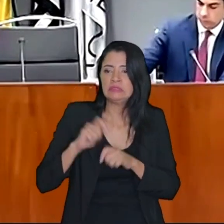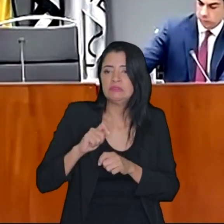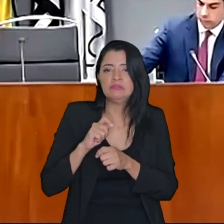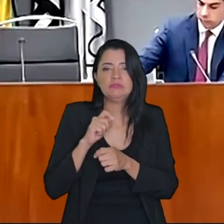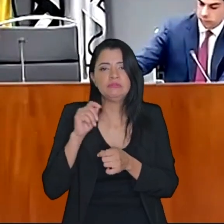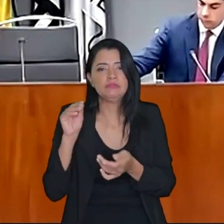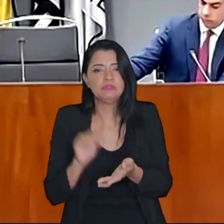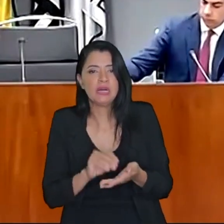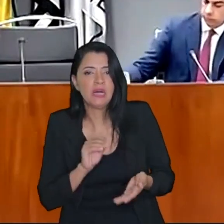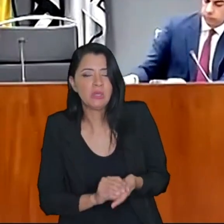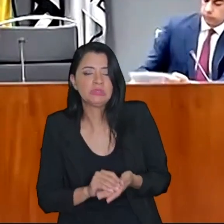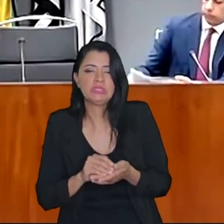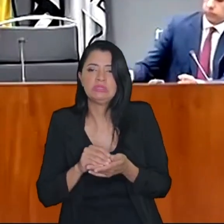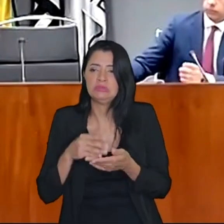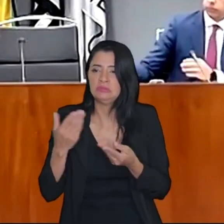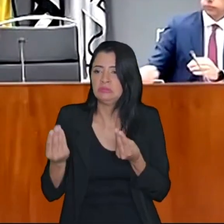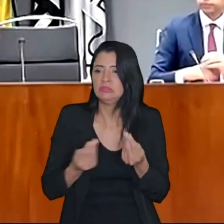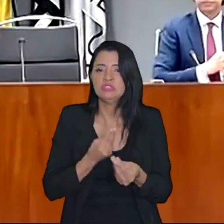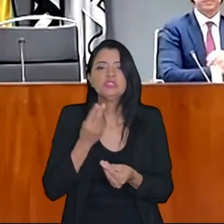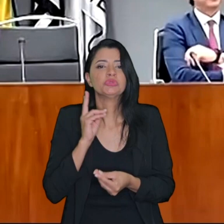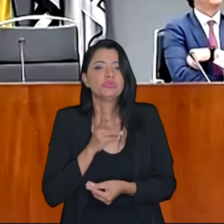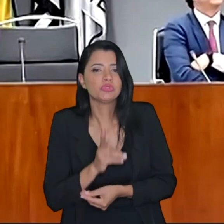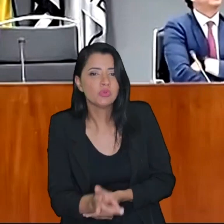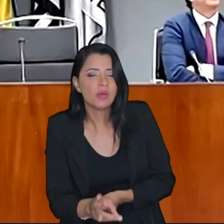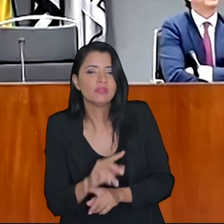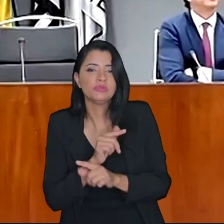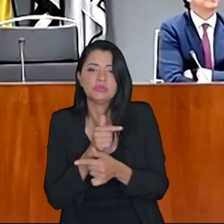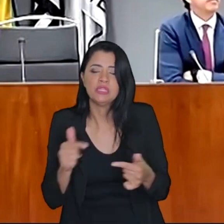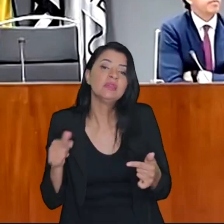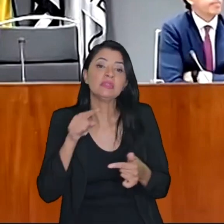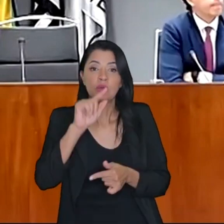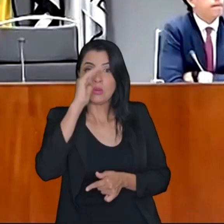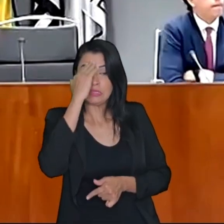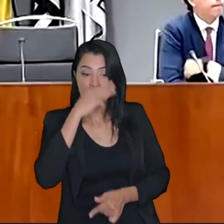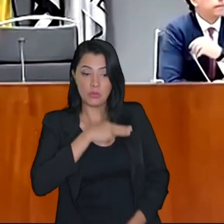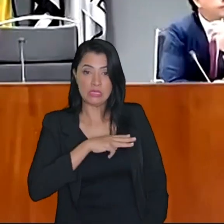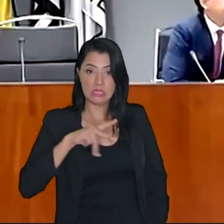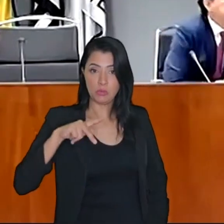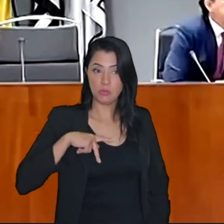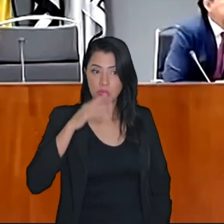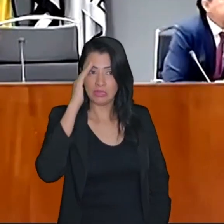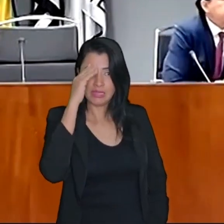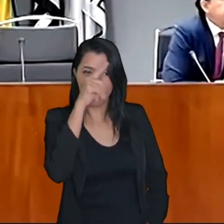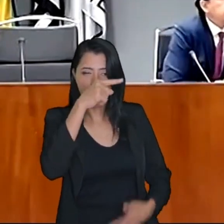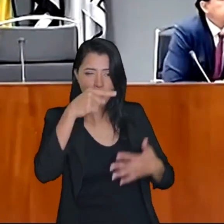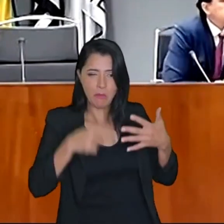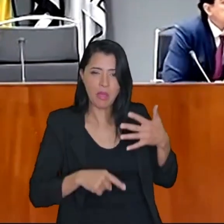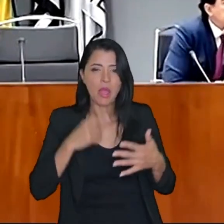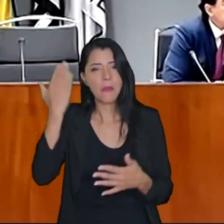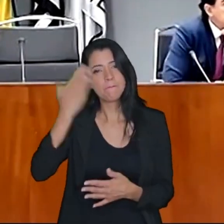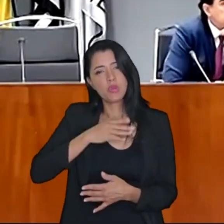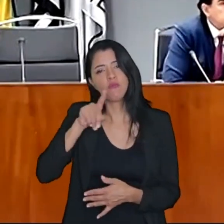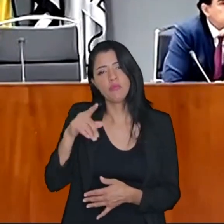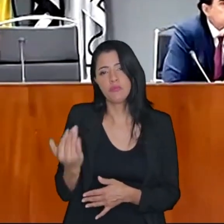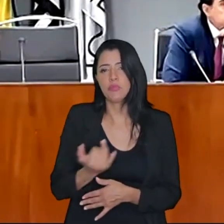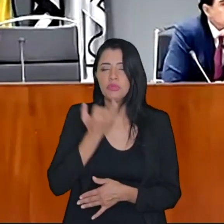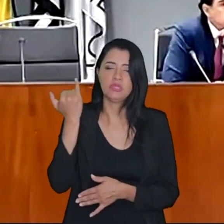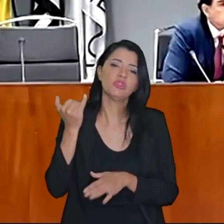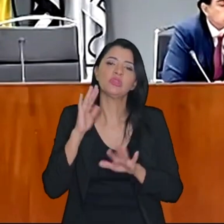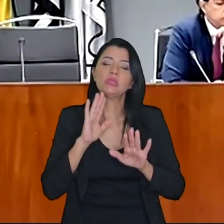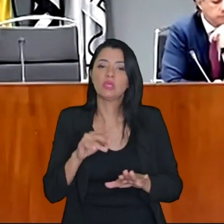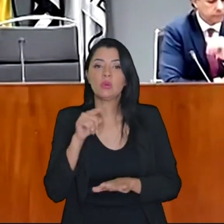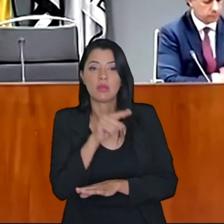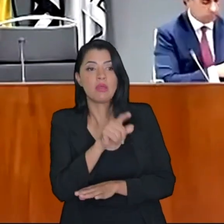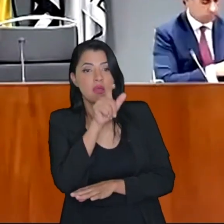de dar sequência às investigações. Então, se o Ministério Público entendeu que aqueles elementos de prova eram relevantes, me parece que